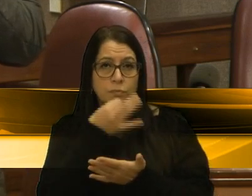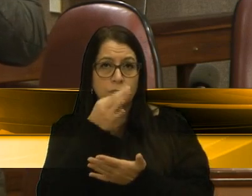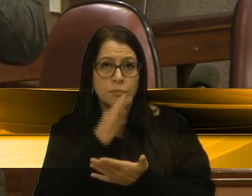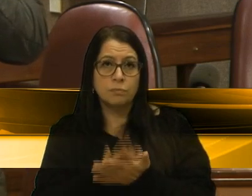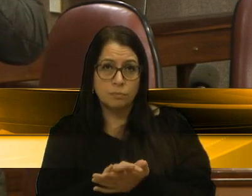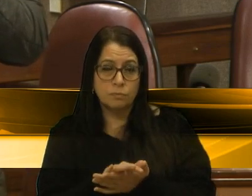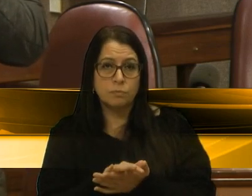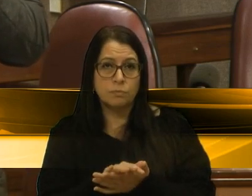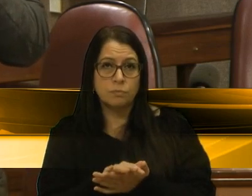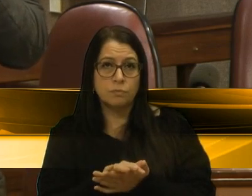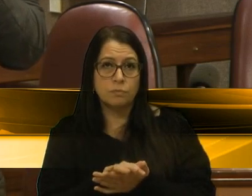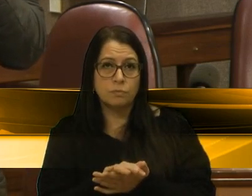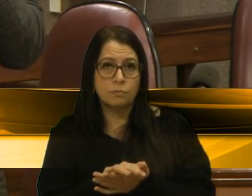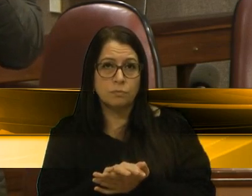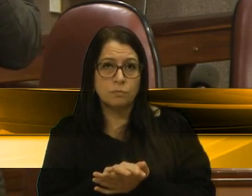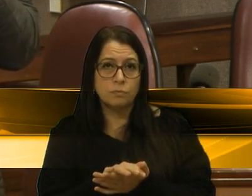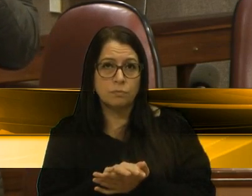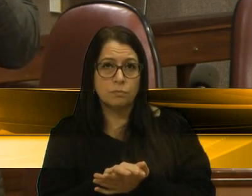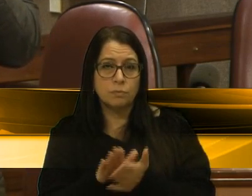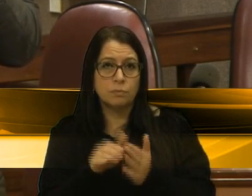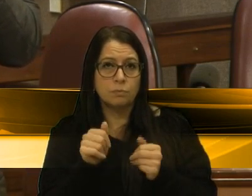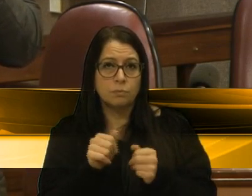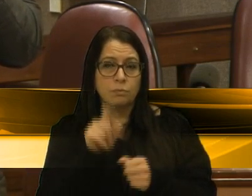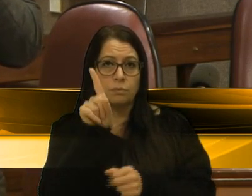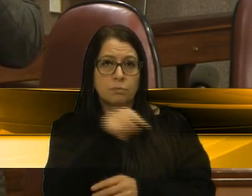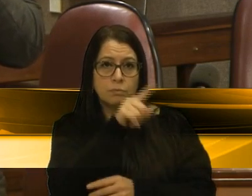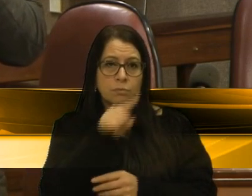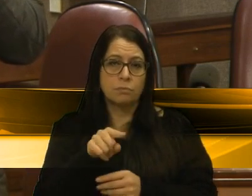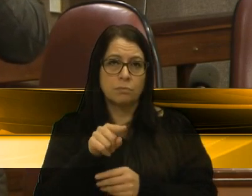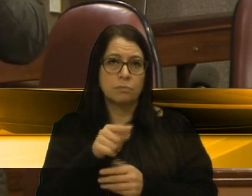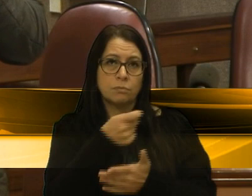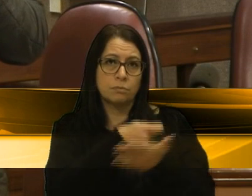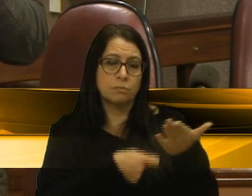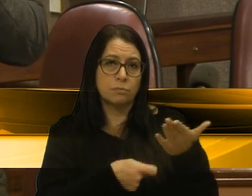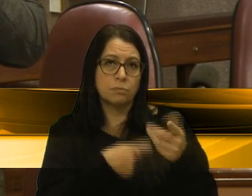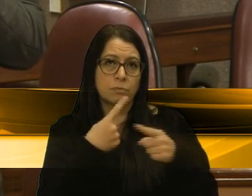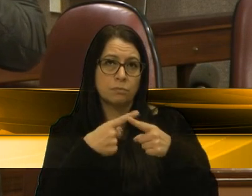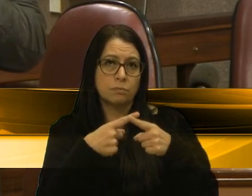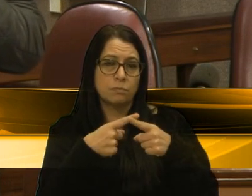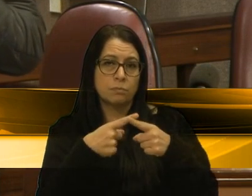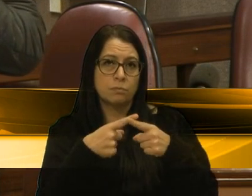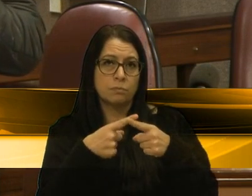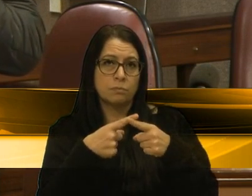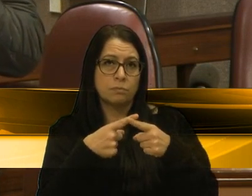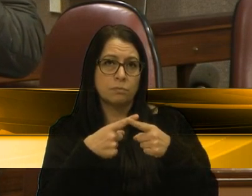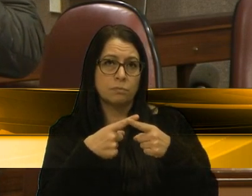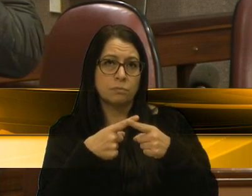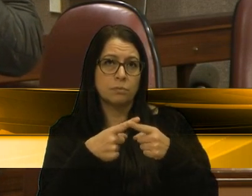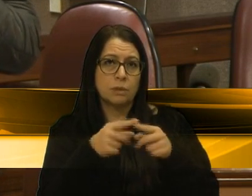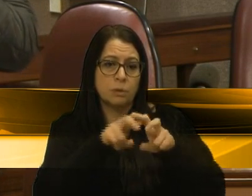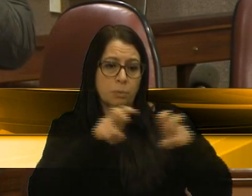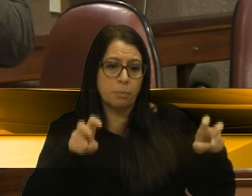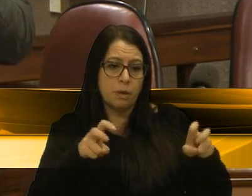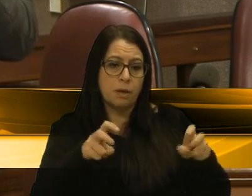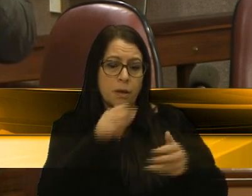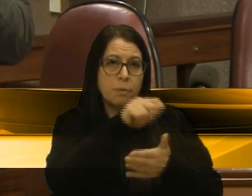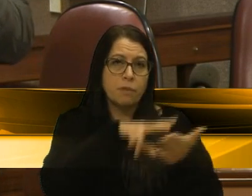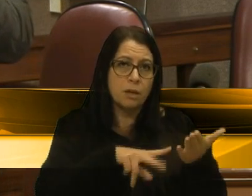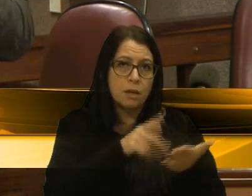Sul. Estão solicitando o anulamento do concurso, porque o concurso para intérprete requer uma banca avaliadora,